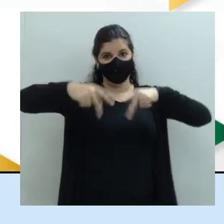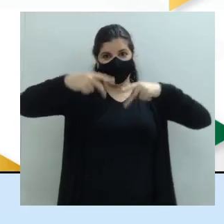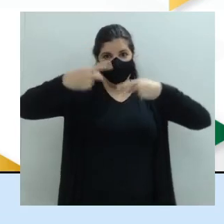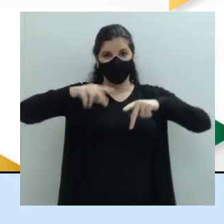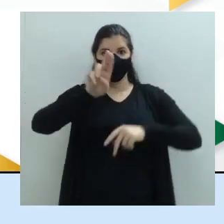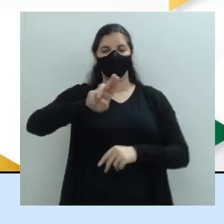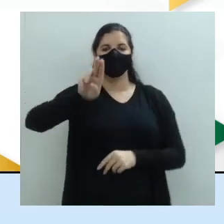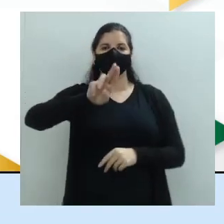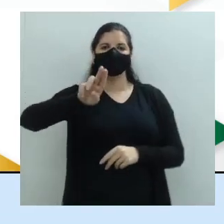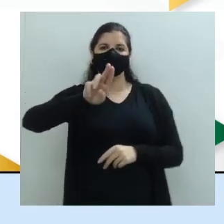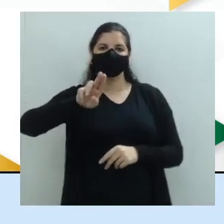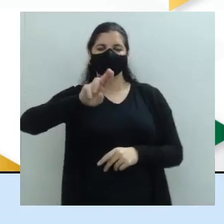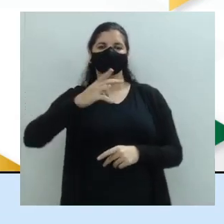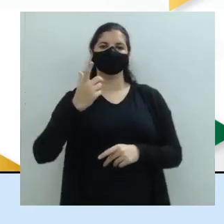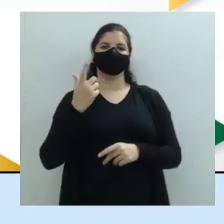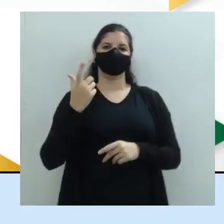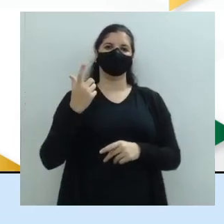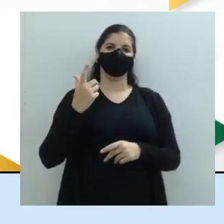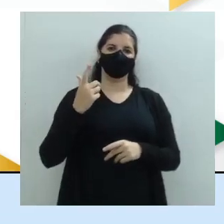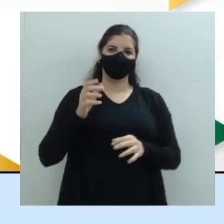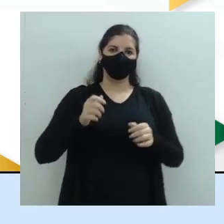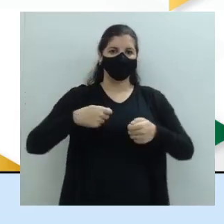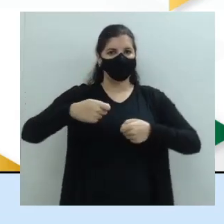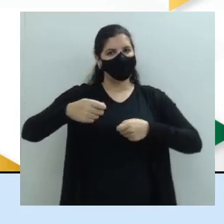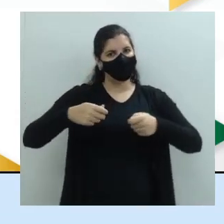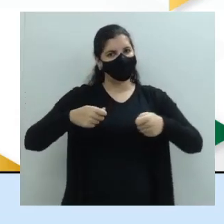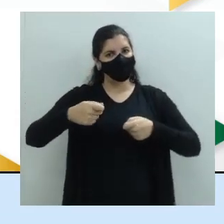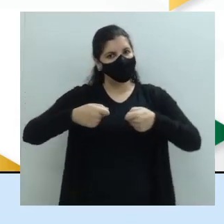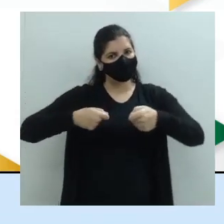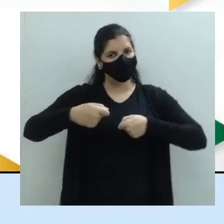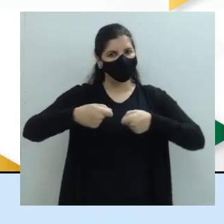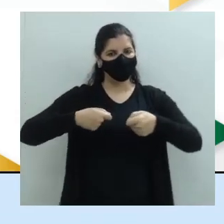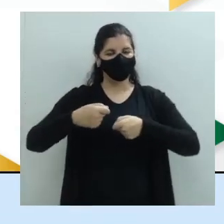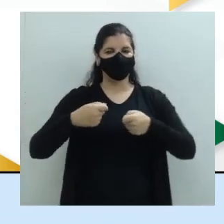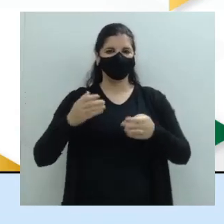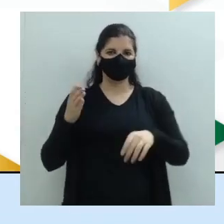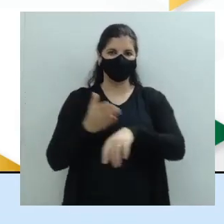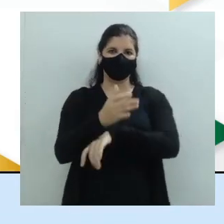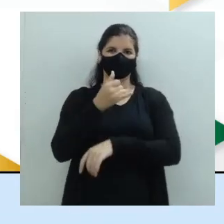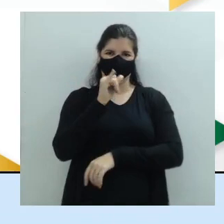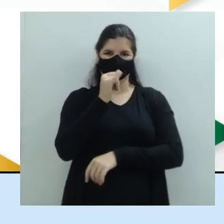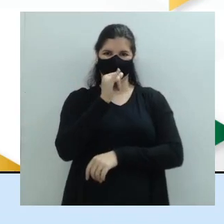dispositivos usados para controlar a passagem de corrente